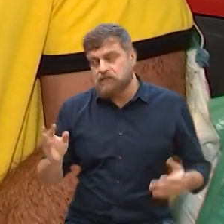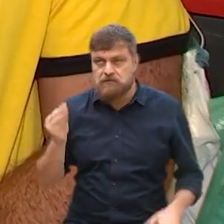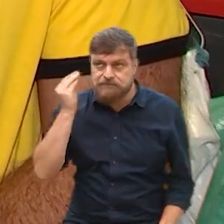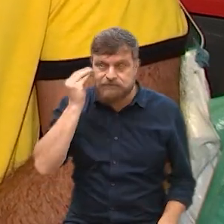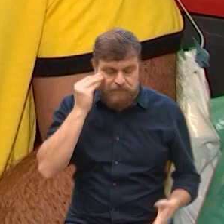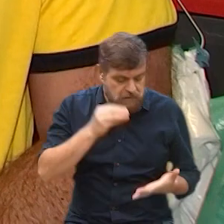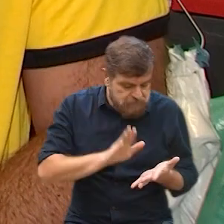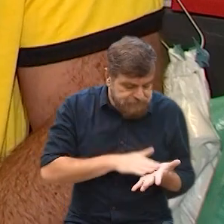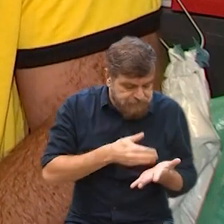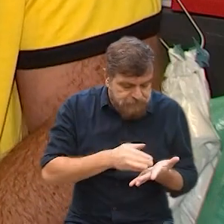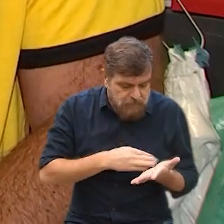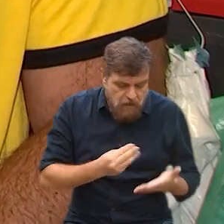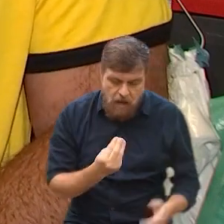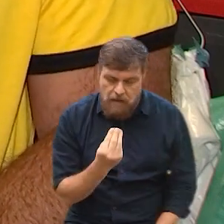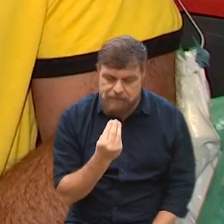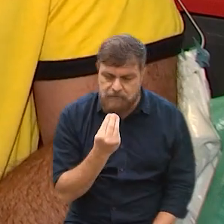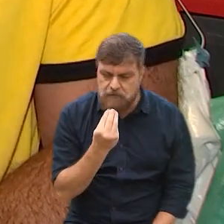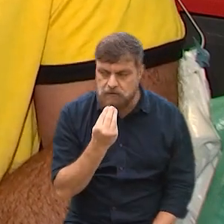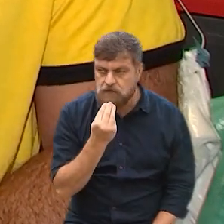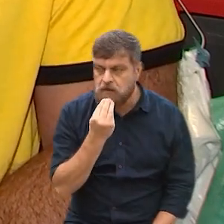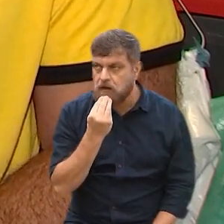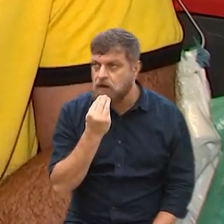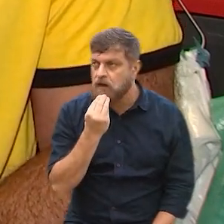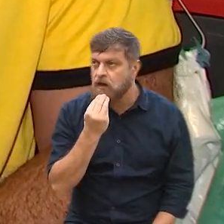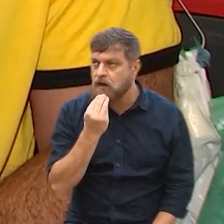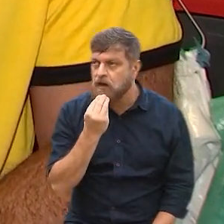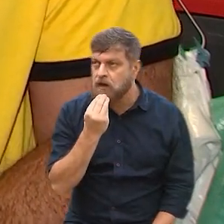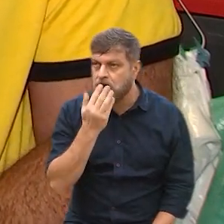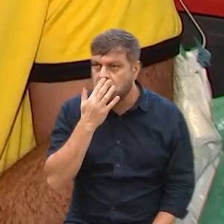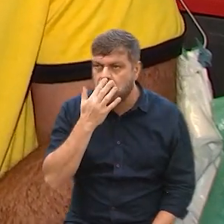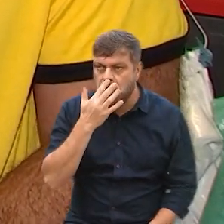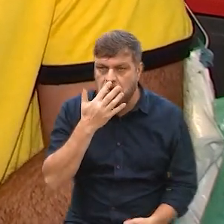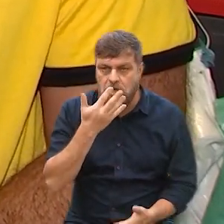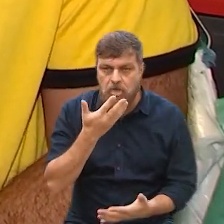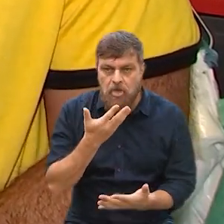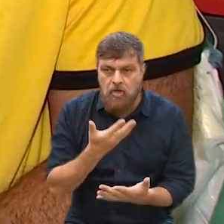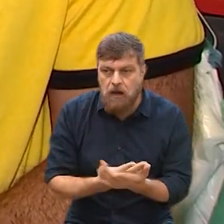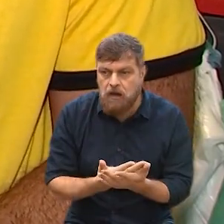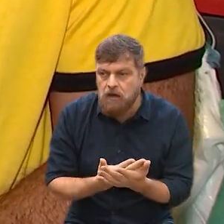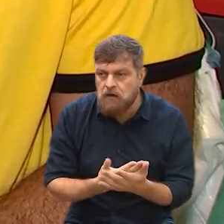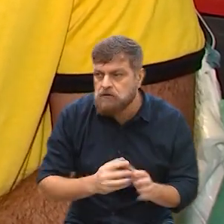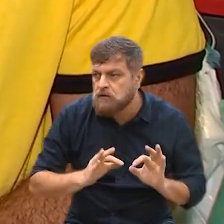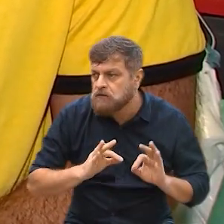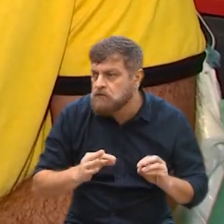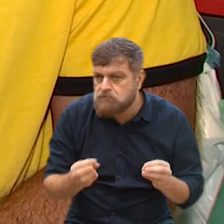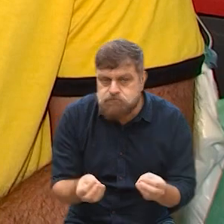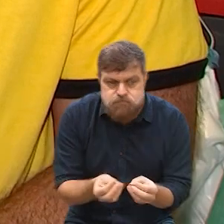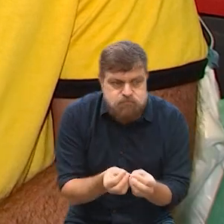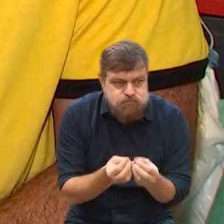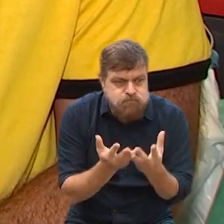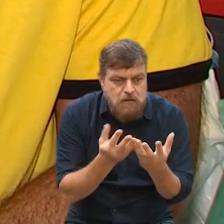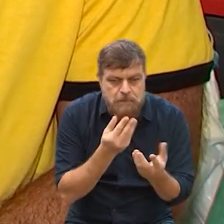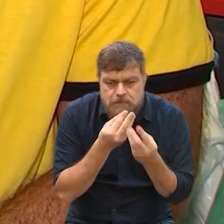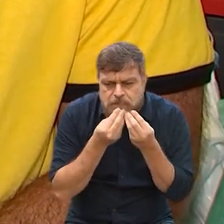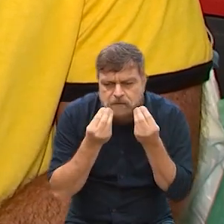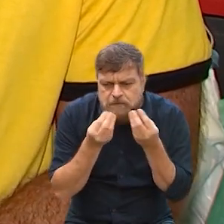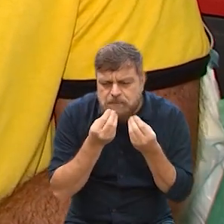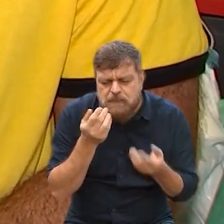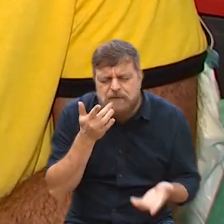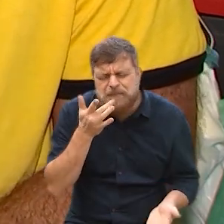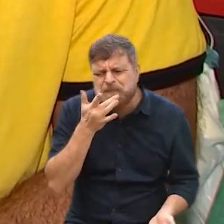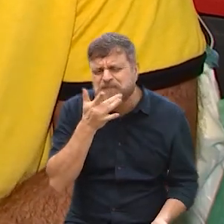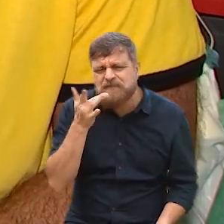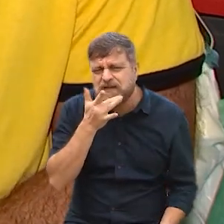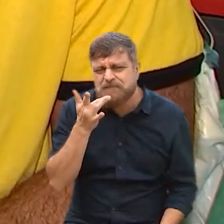hora que você experimenta, aí você fala, nossa, é um antepasto maravilhoso, ele é apimentado, mas